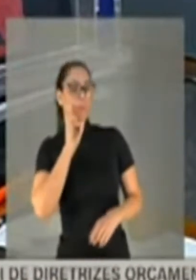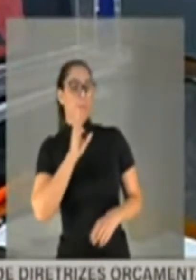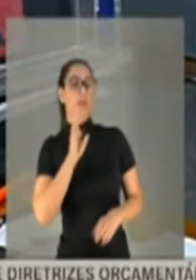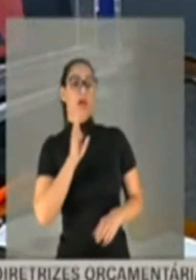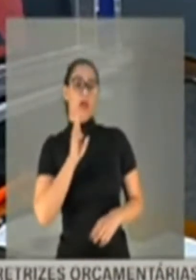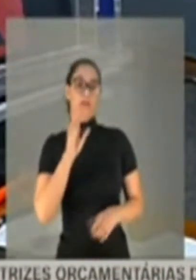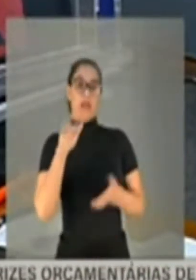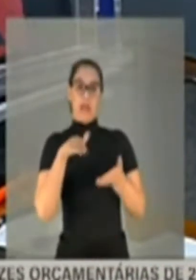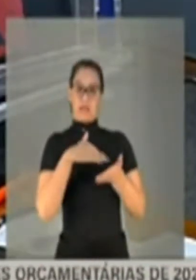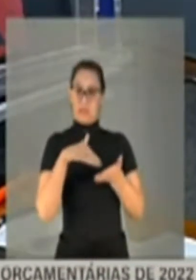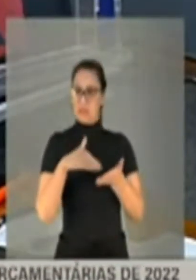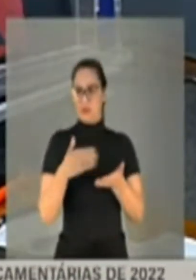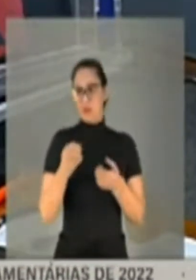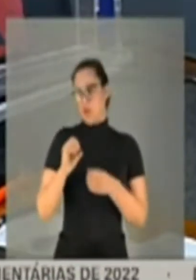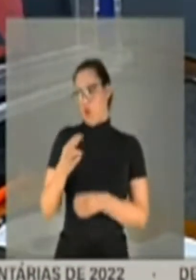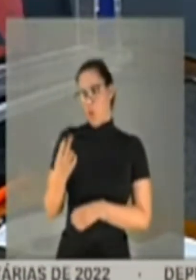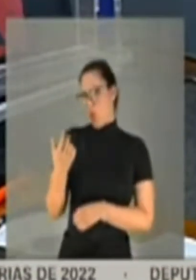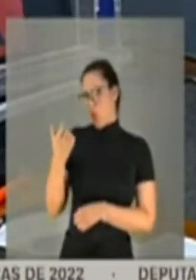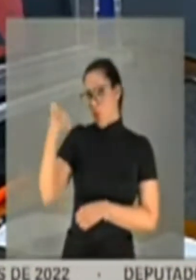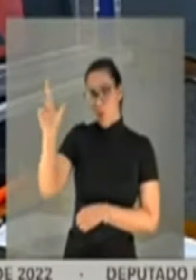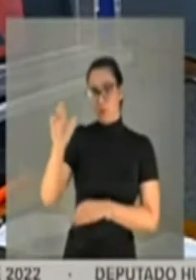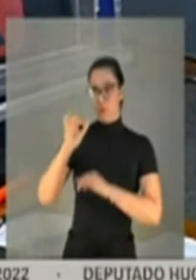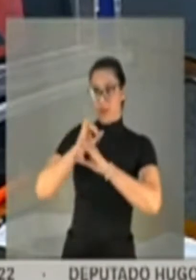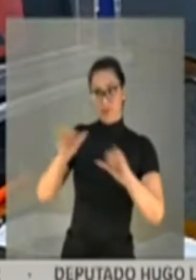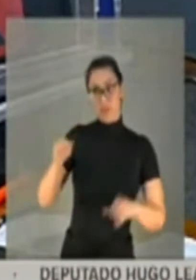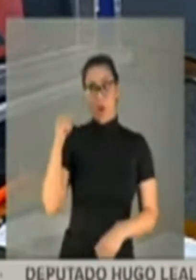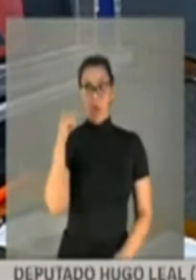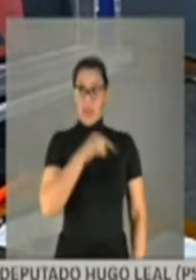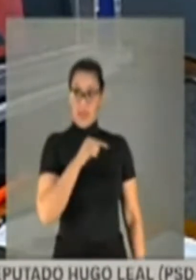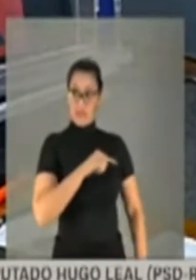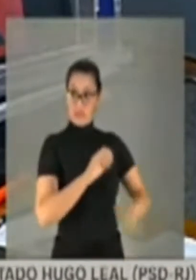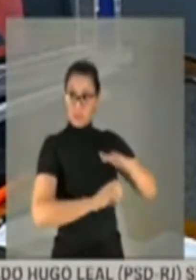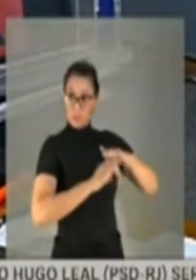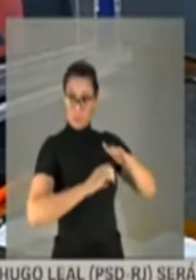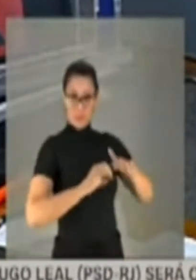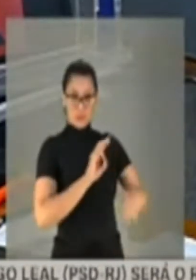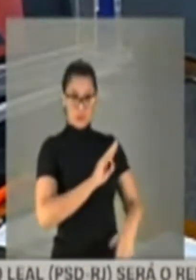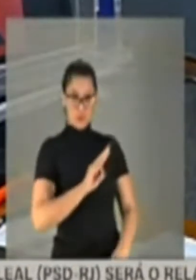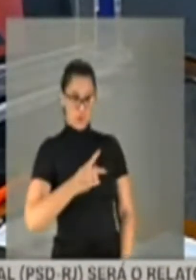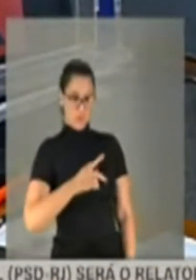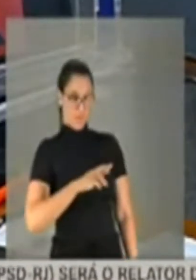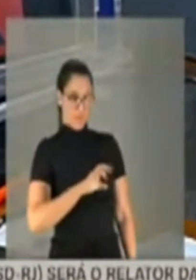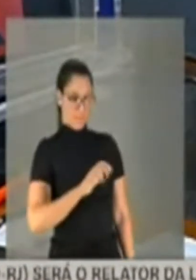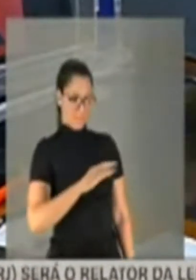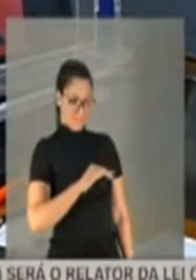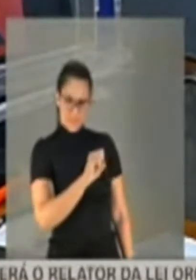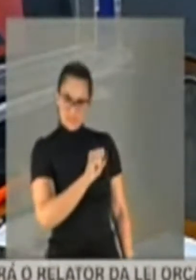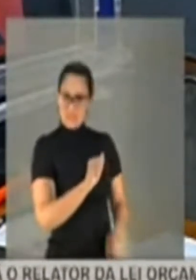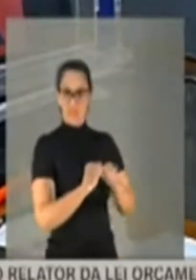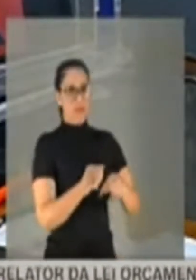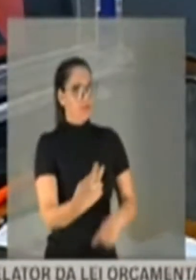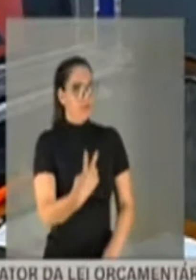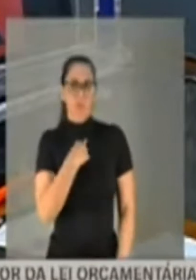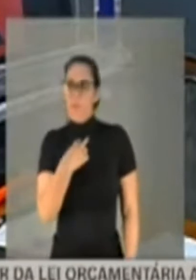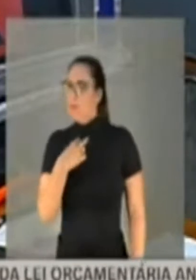Secretaria Executiva ou a quem quer que fosse que essa empresa Precisa não era uma empresa que poderia